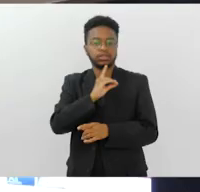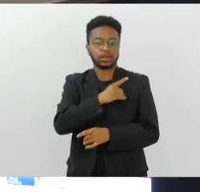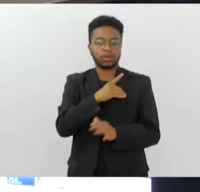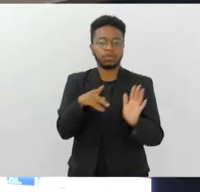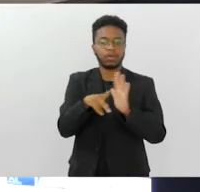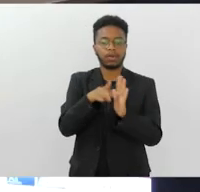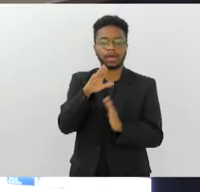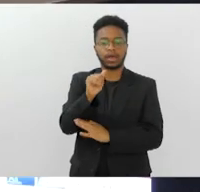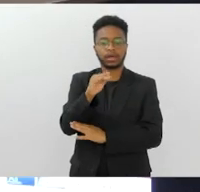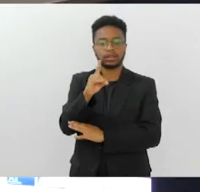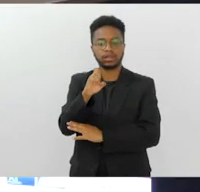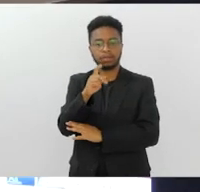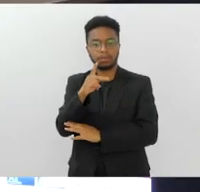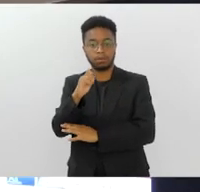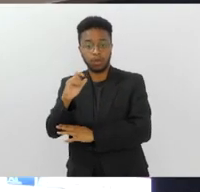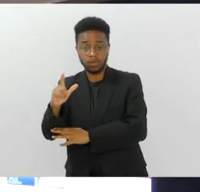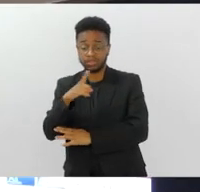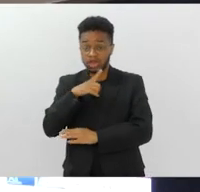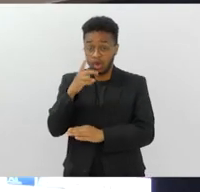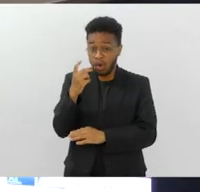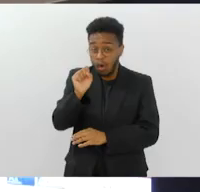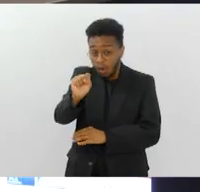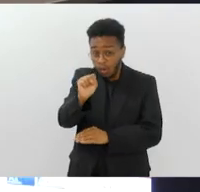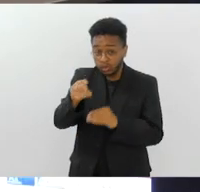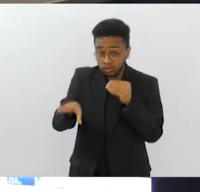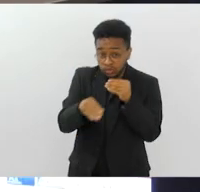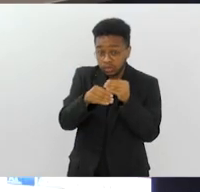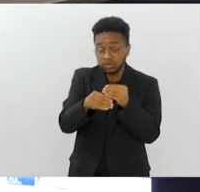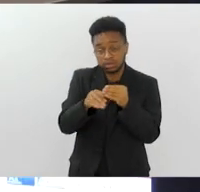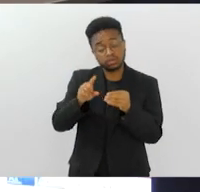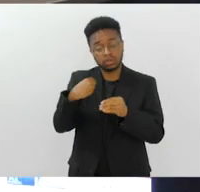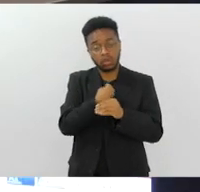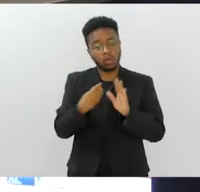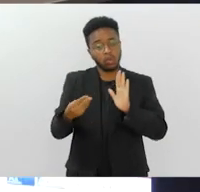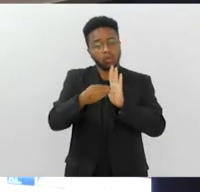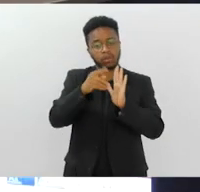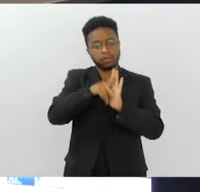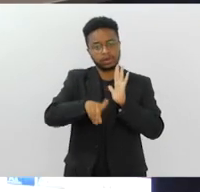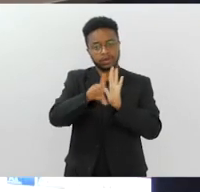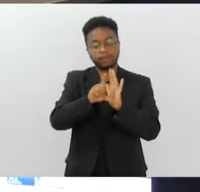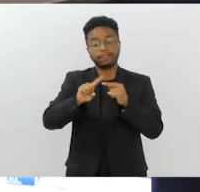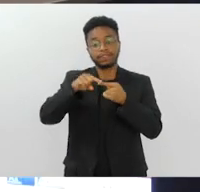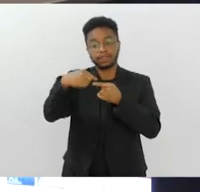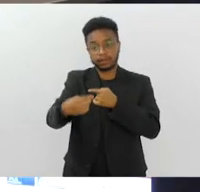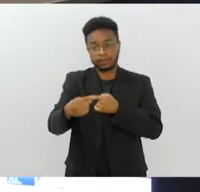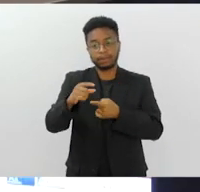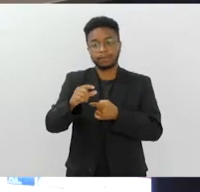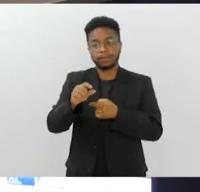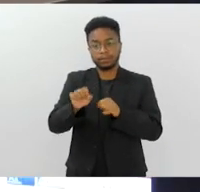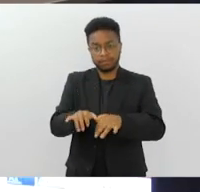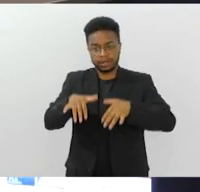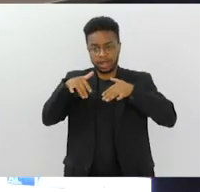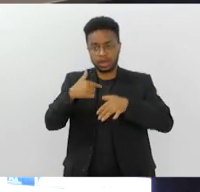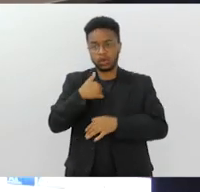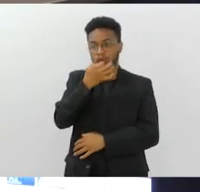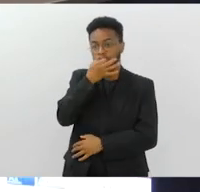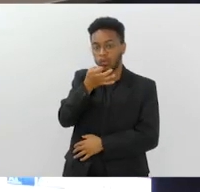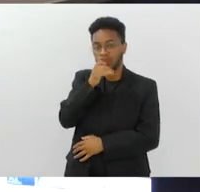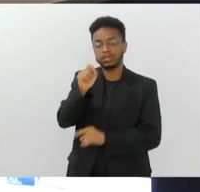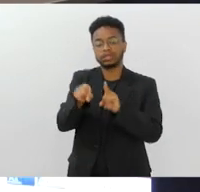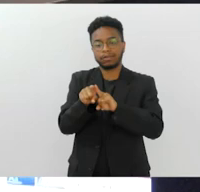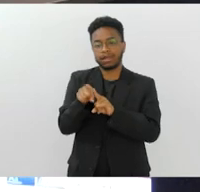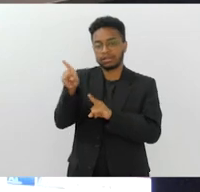de lei e quando eu cheguei no plenário eu argumentei Dani você tava nesse dia e e me